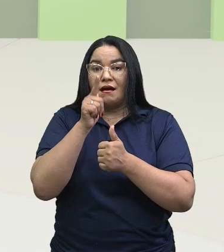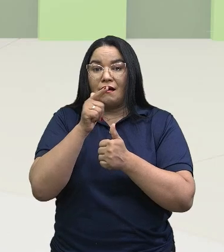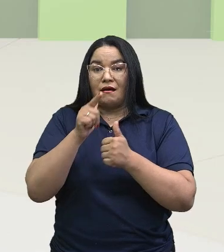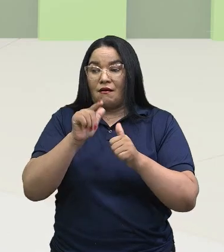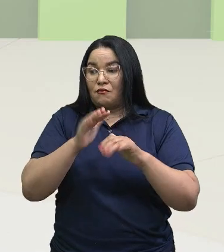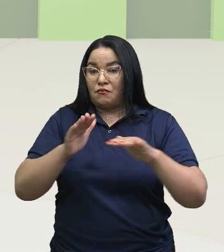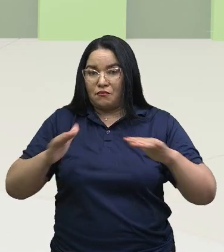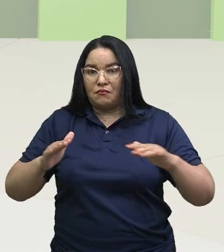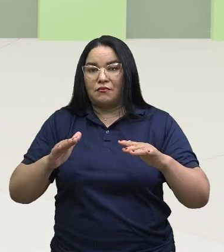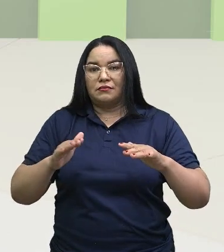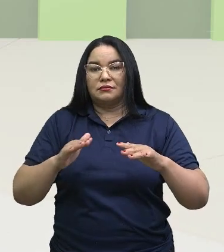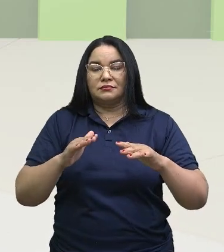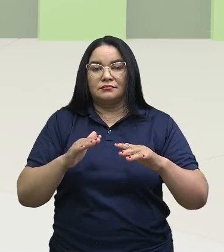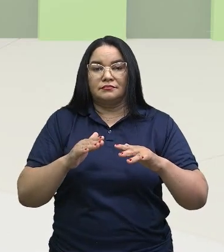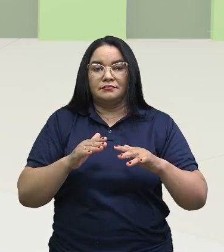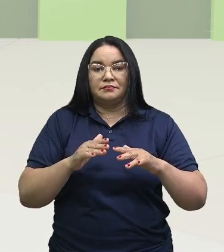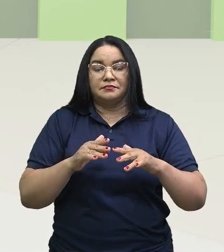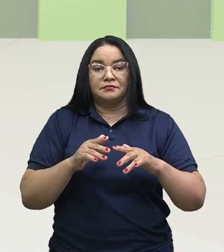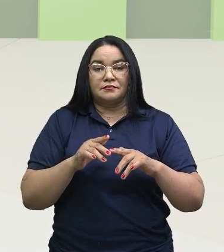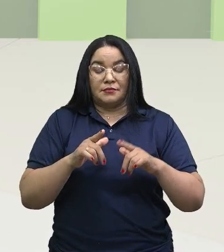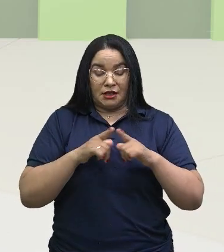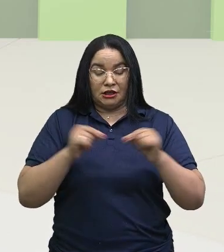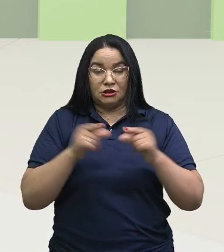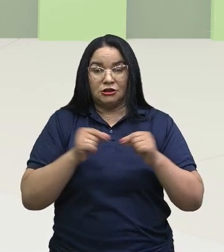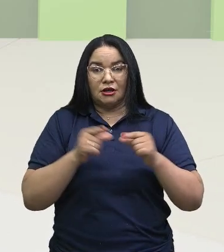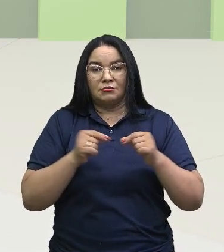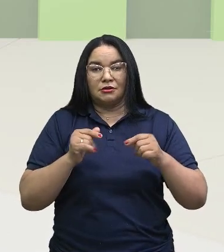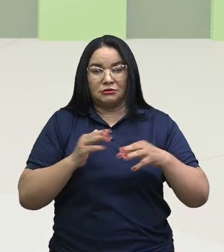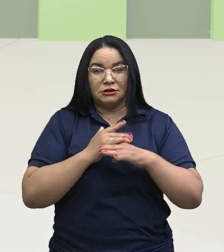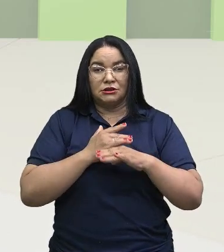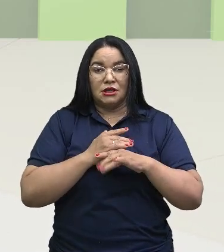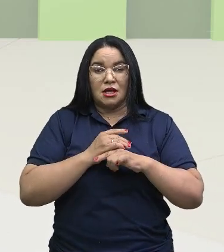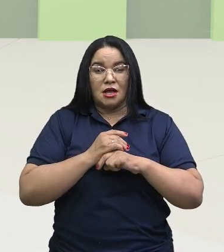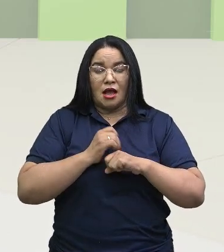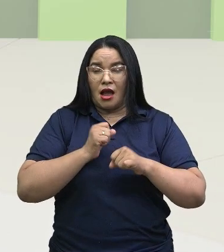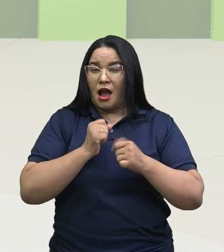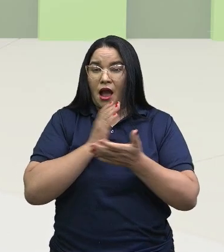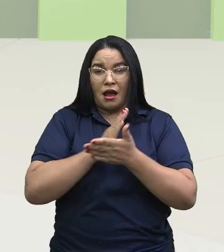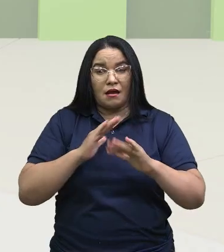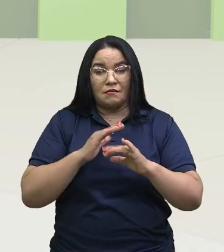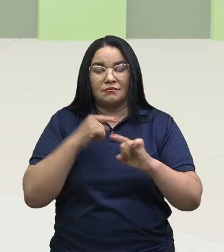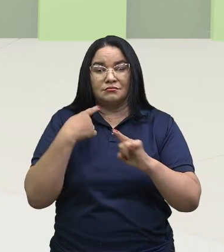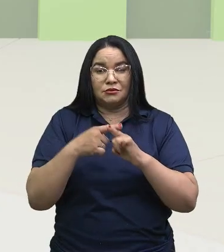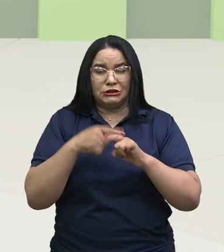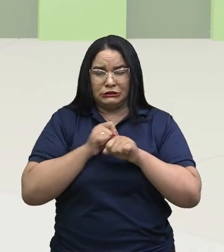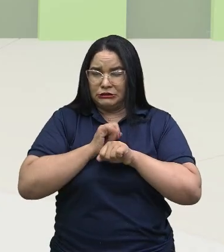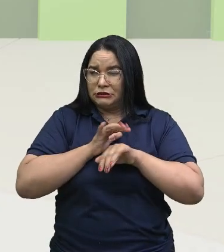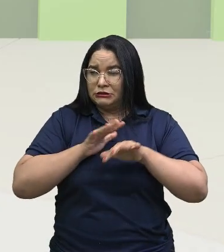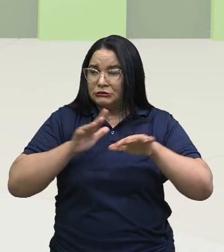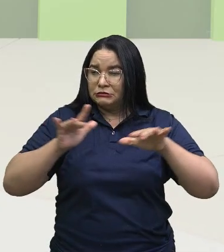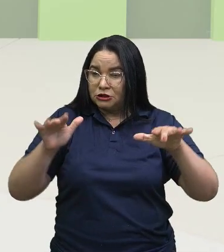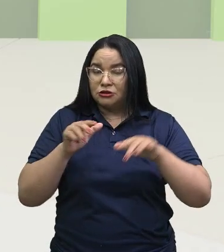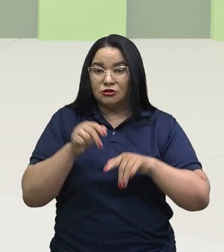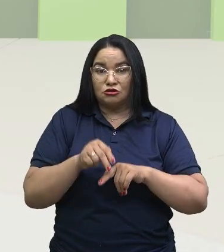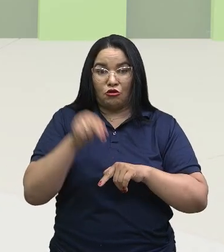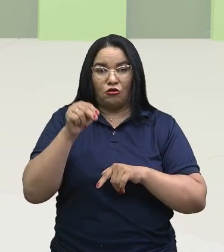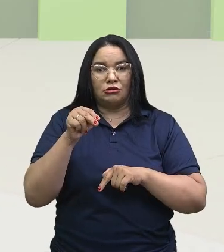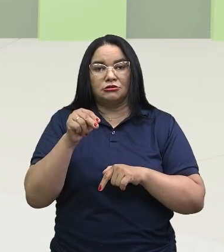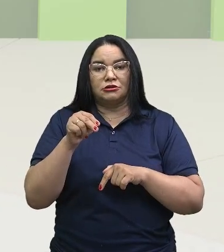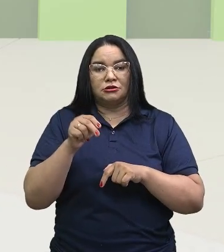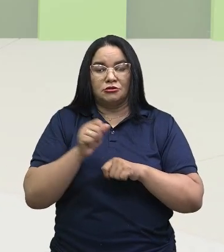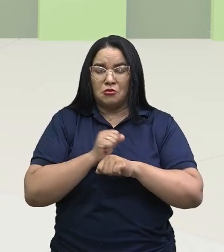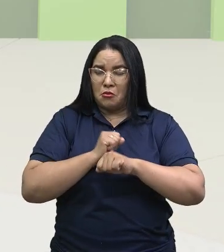que Fukushima acabou o acidente espalhando ali para a região norte